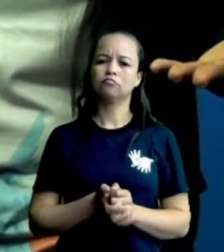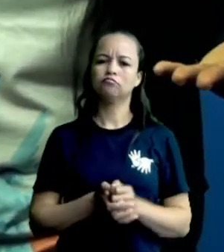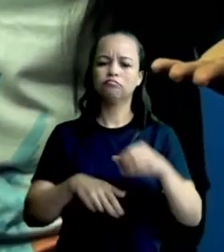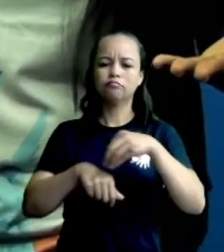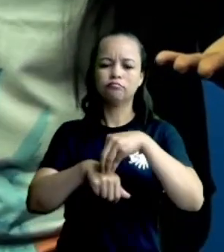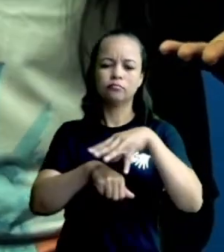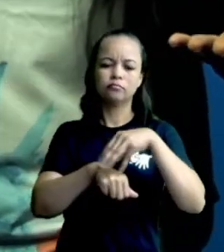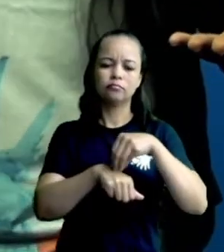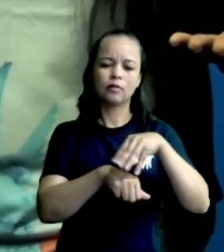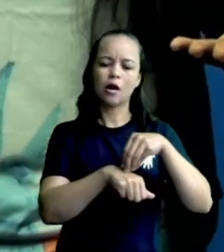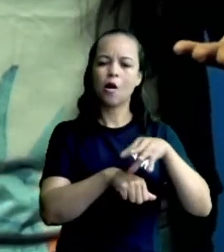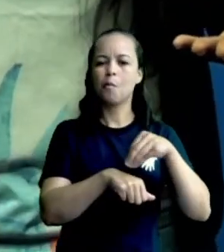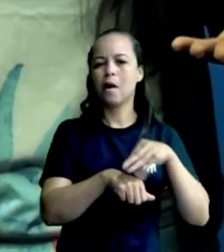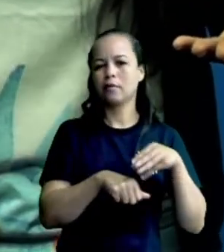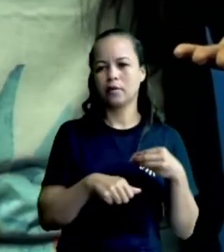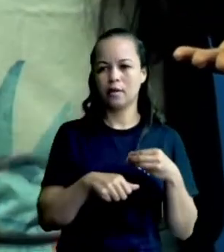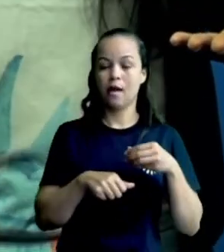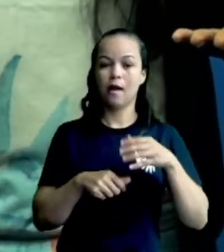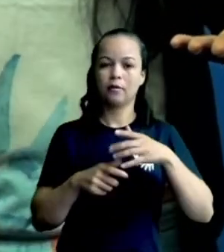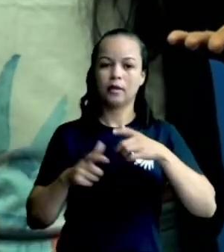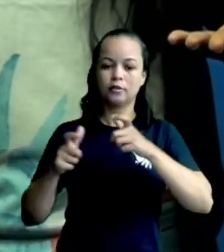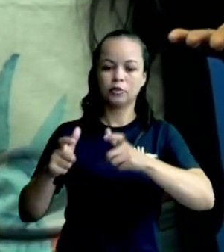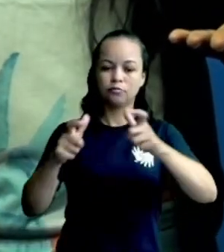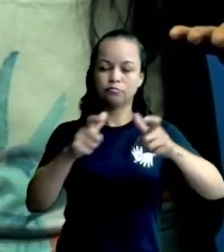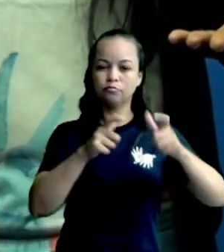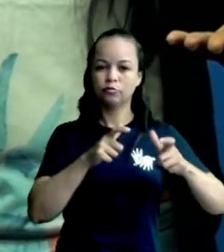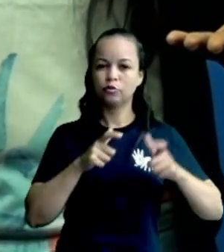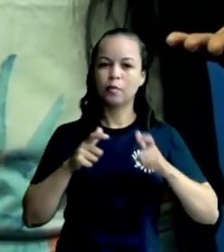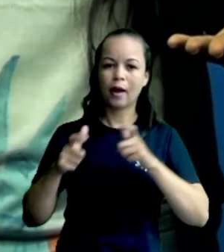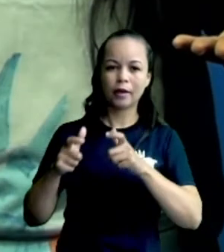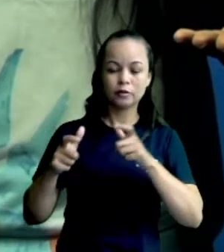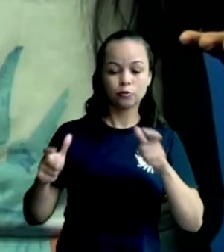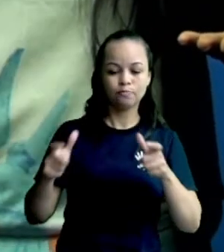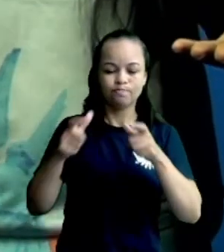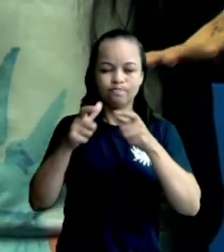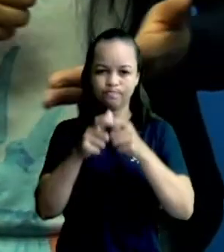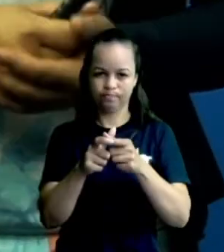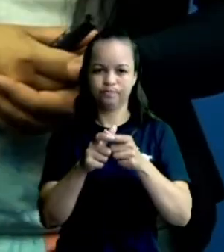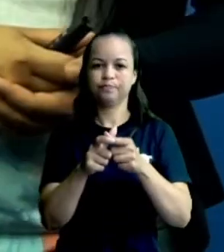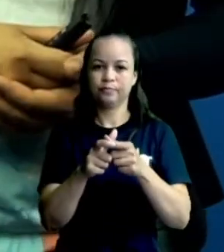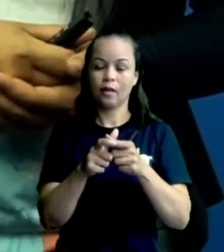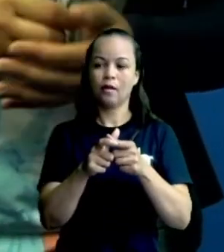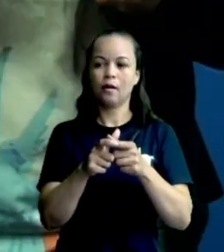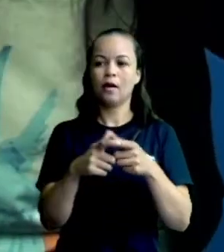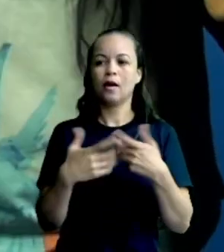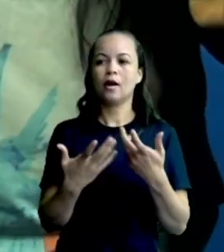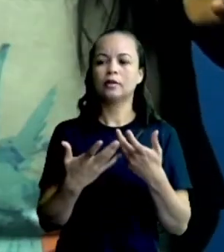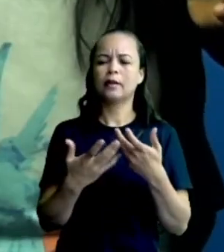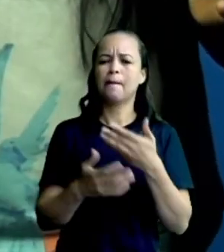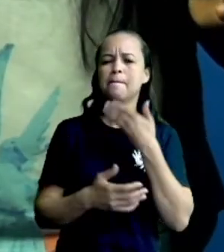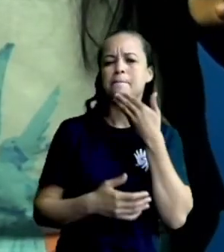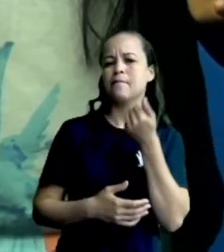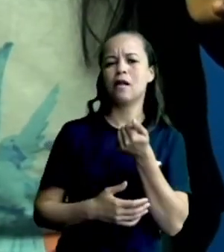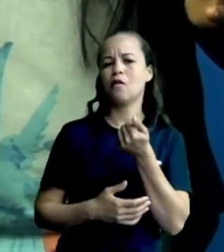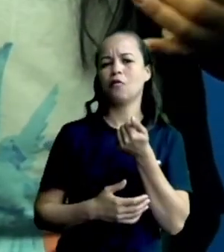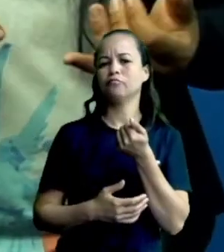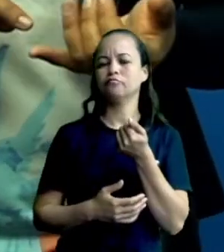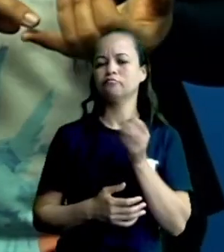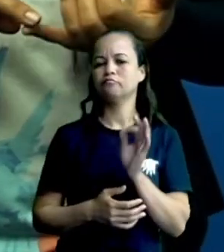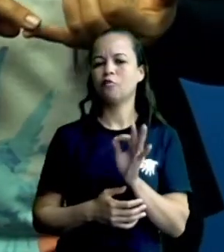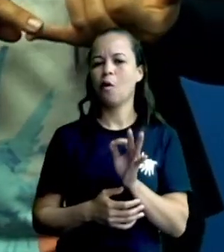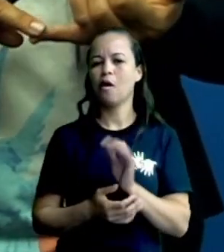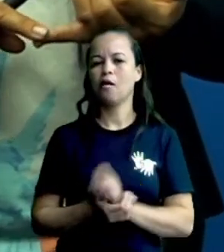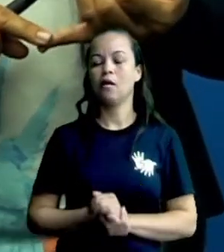compartilhar desse espaço que se torna menor da melhor forma, tá